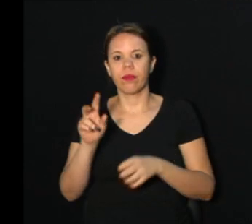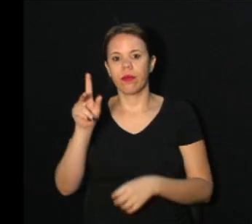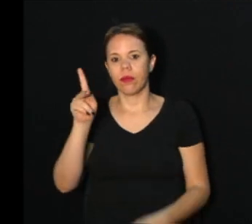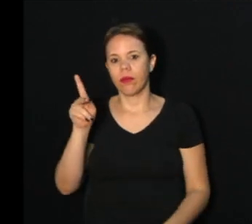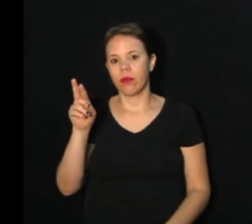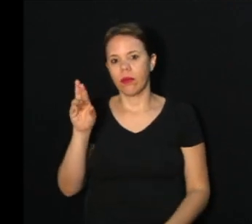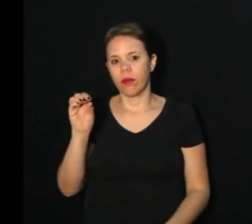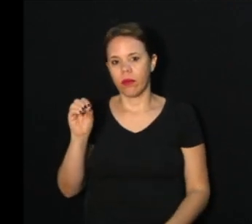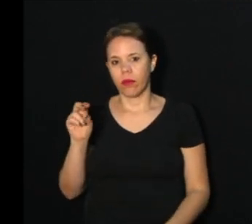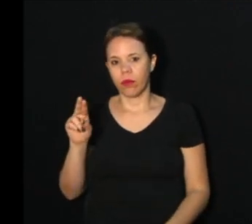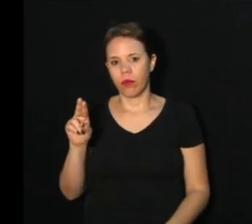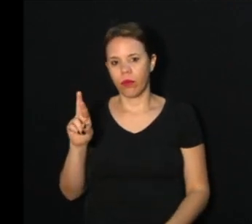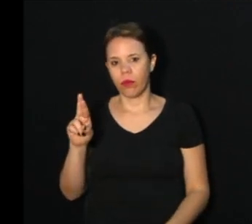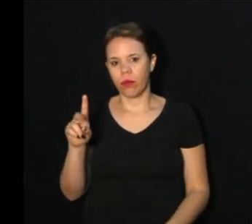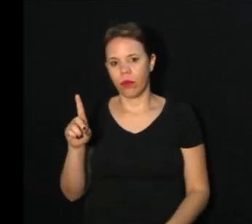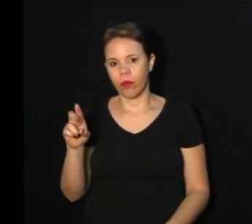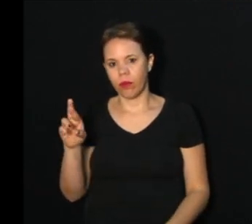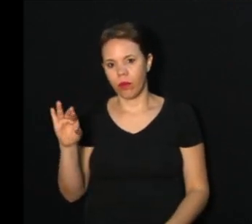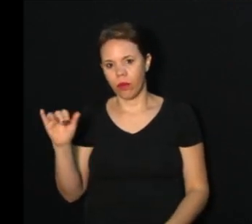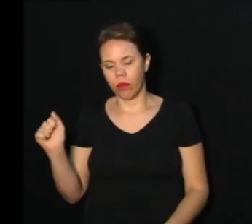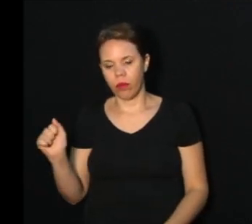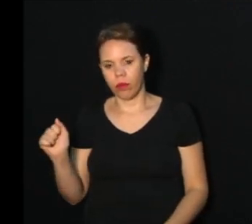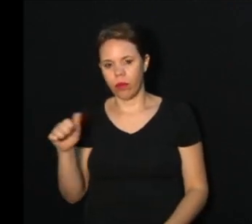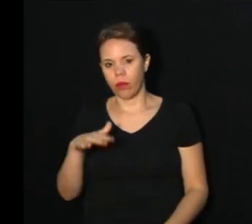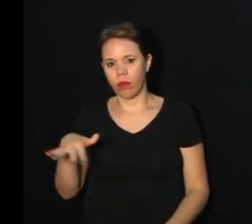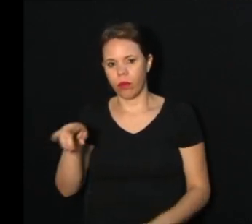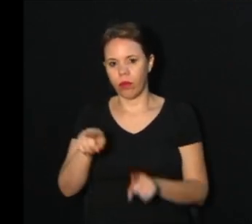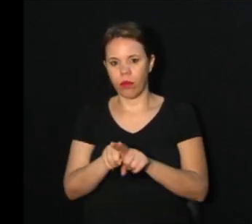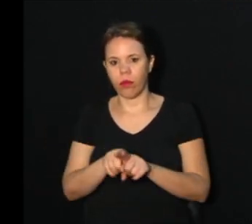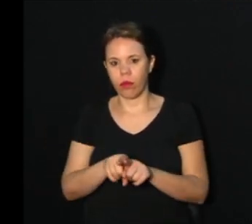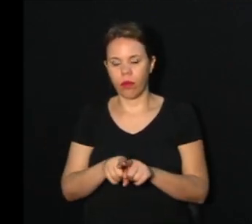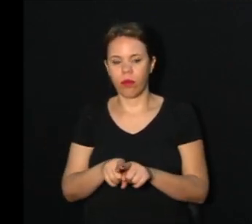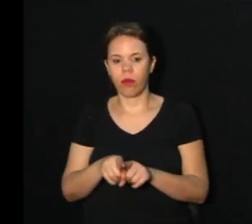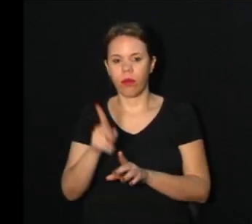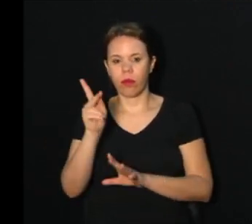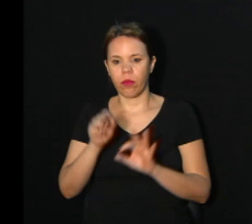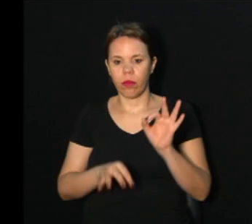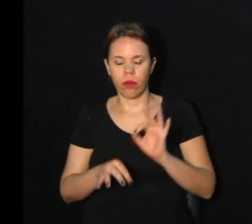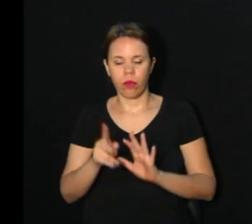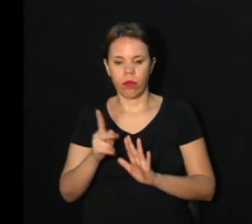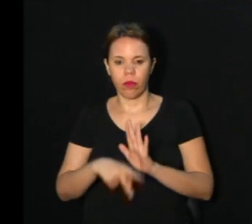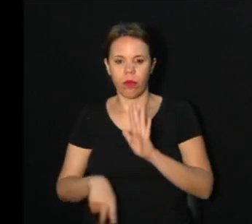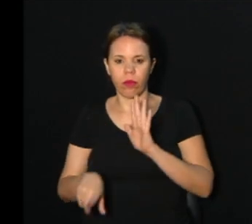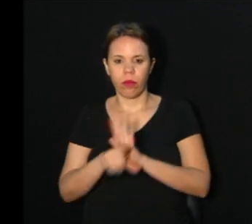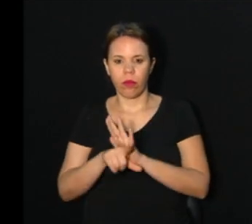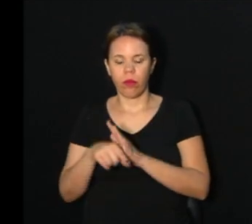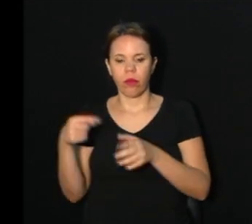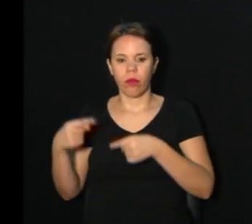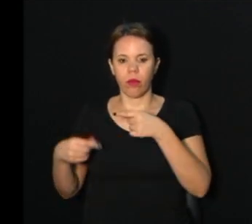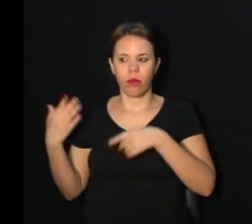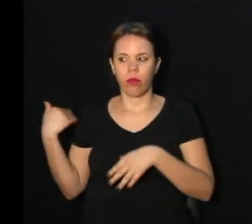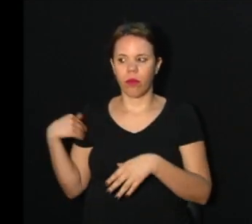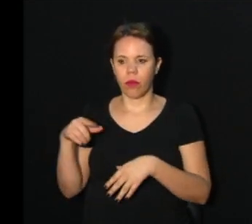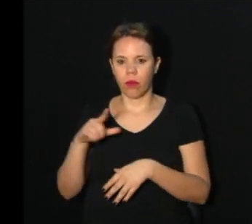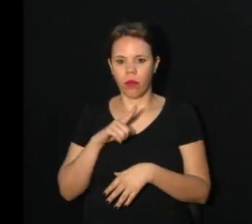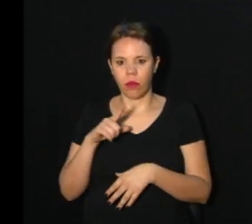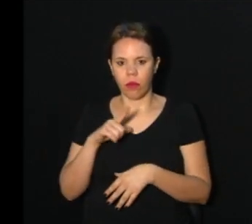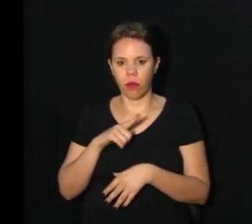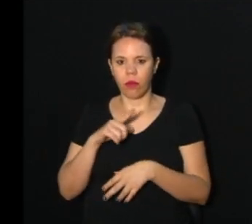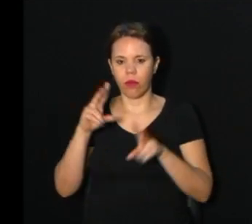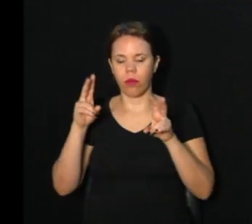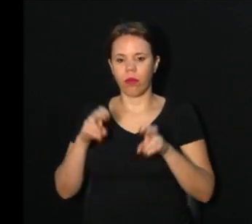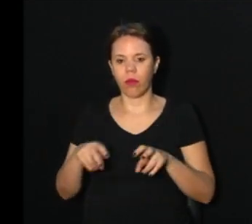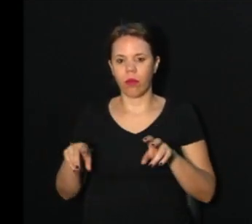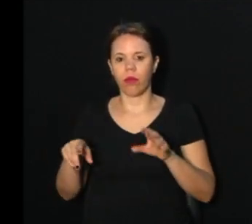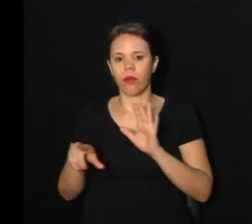Município prevista no projeto de lei complementar ora aqui debatido. Então, haverá, nos termos da lei